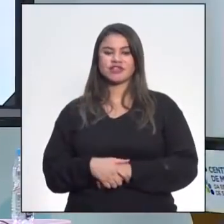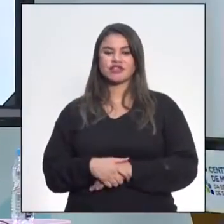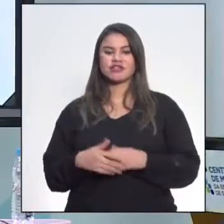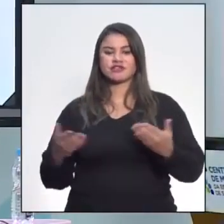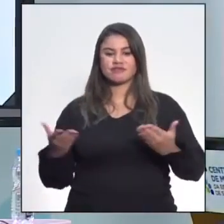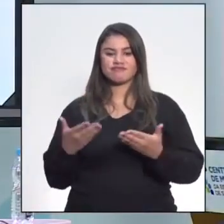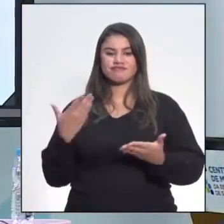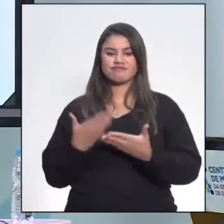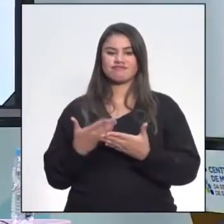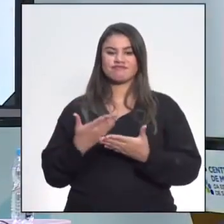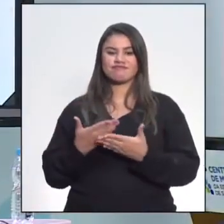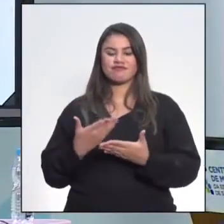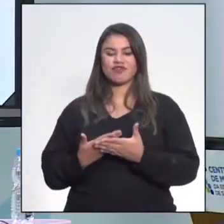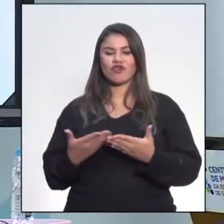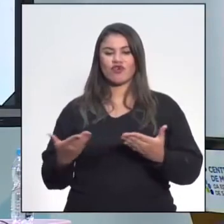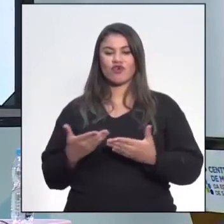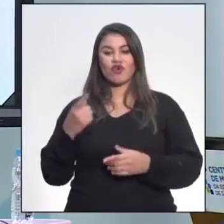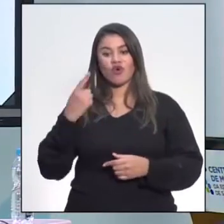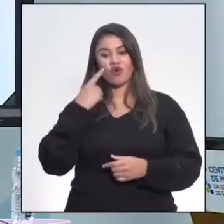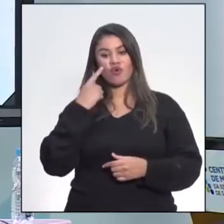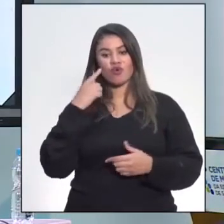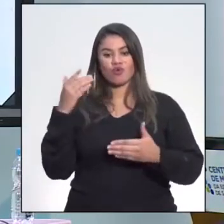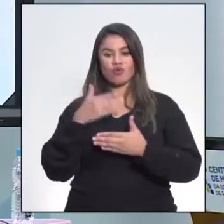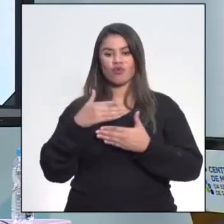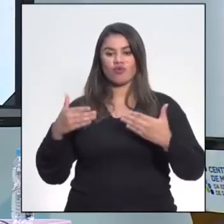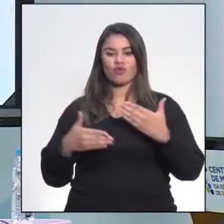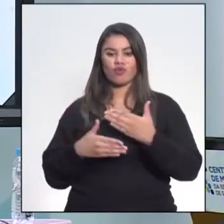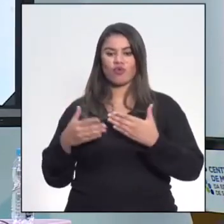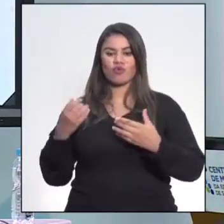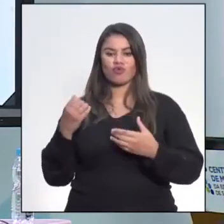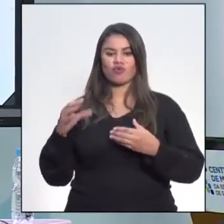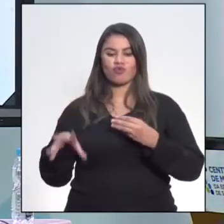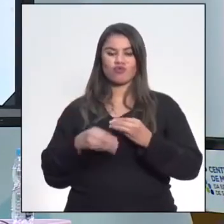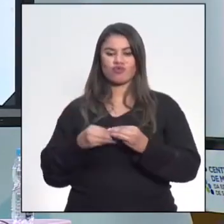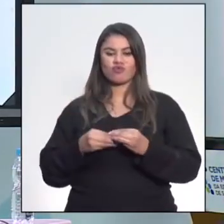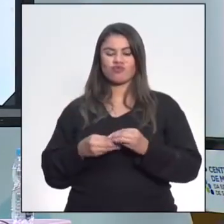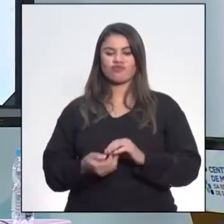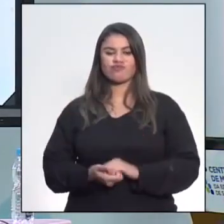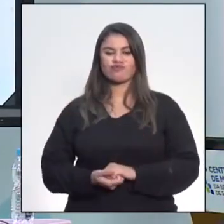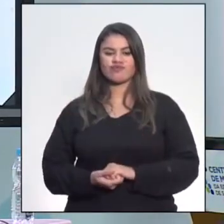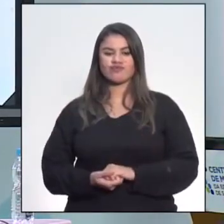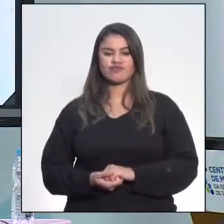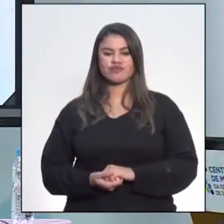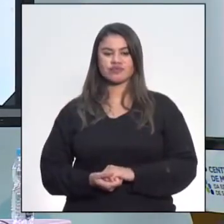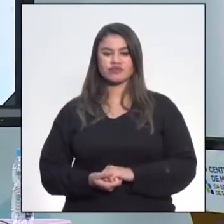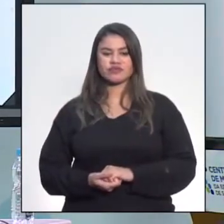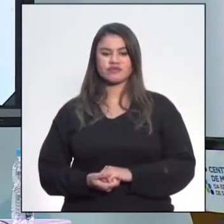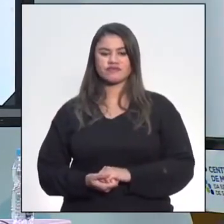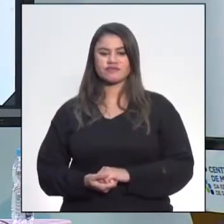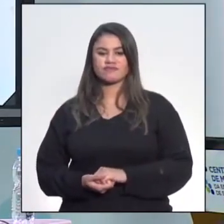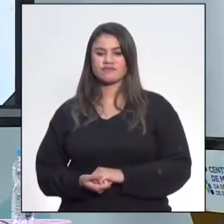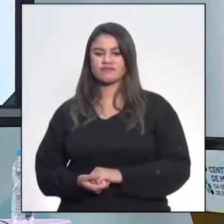foi a nossa aula de hoje. Eu queria que fosse para o slide da retomada, só para fazer uns comentários. Por favor.